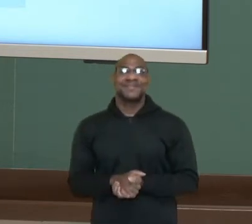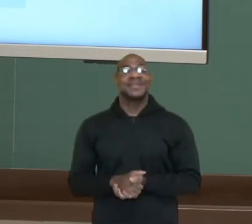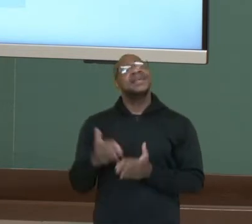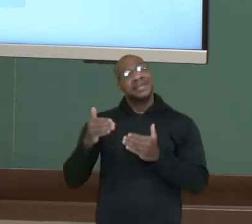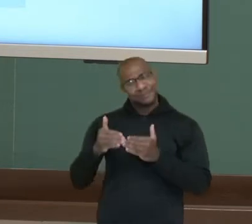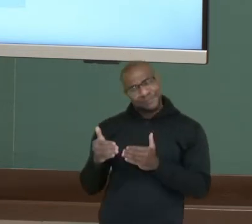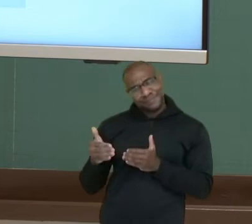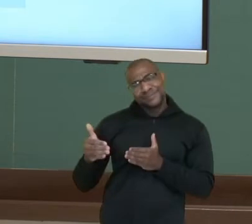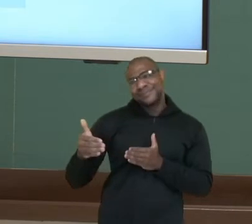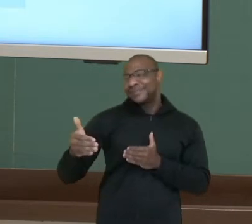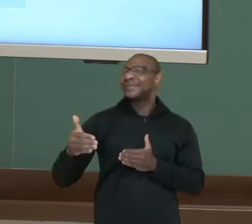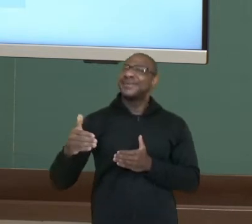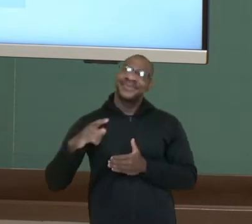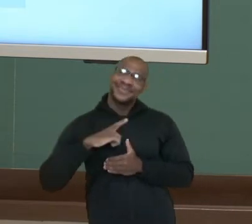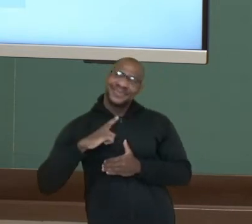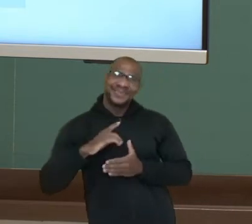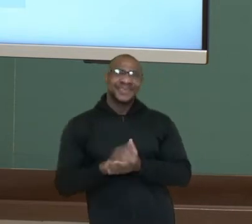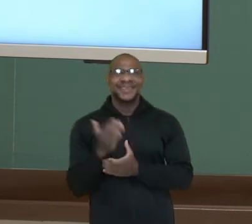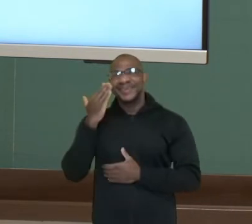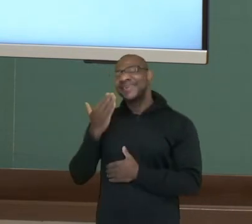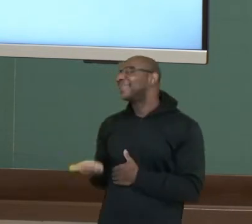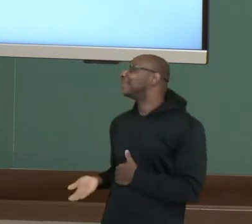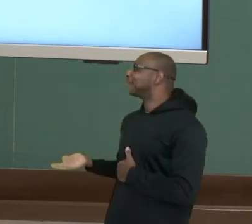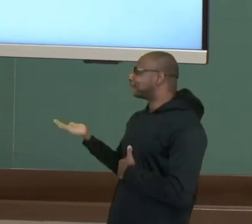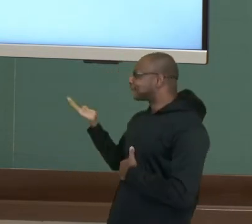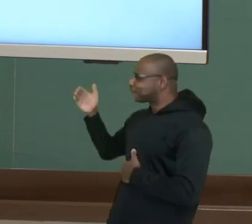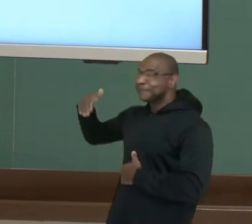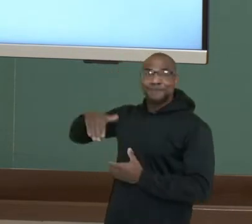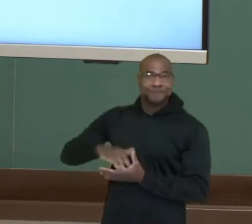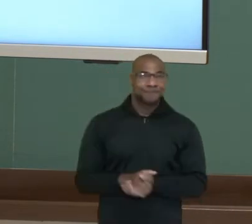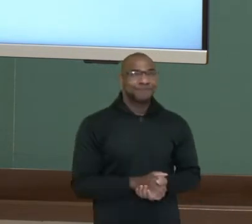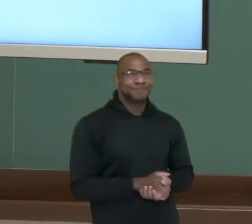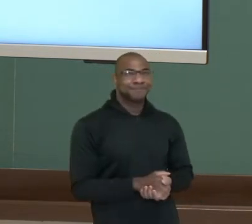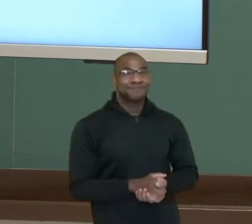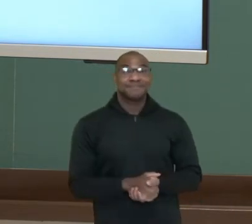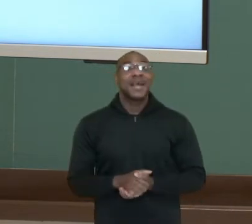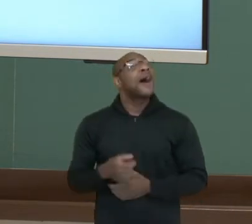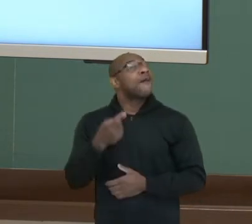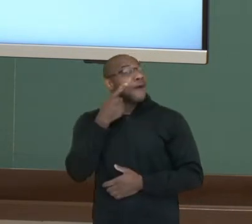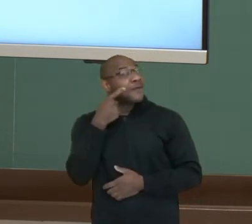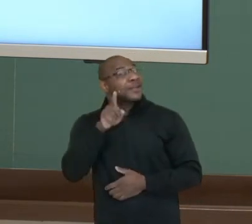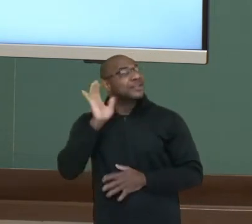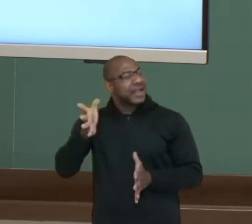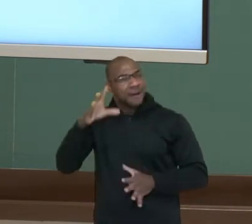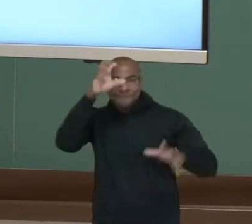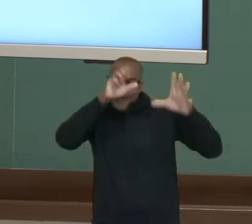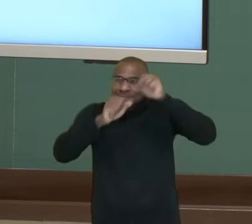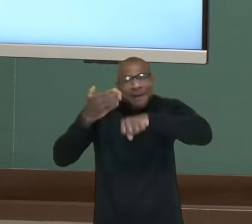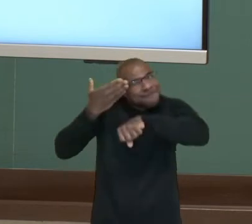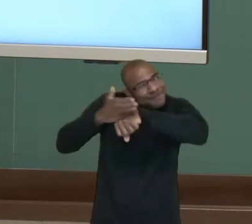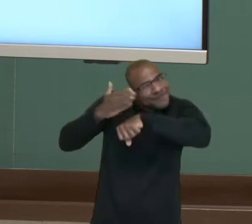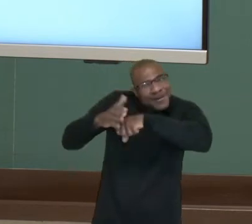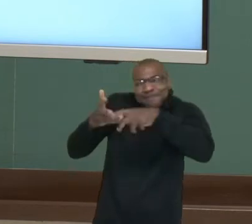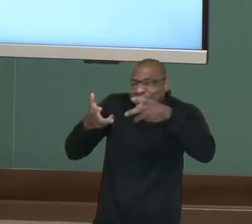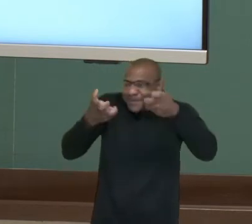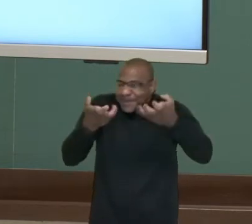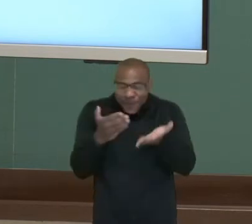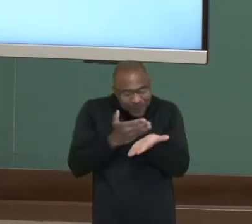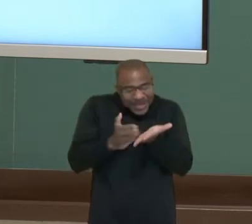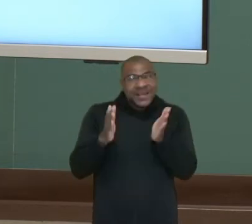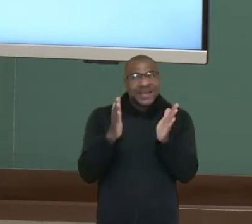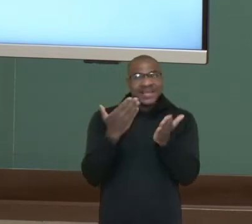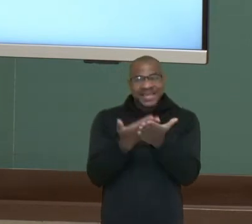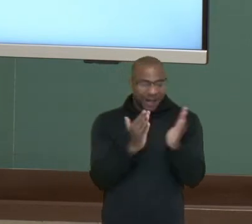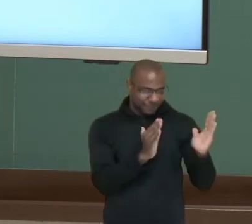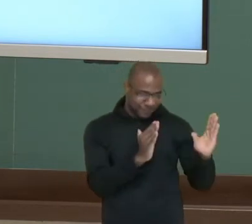que funciona a função, tá? Quero ver se você já pegou o comecinho dessa aula. Vamos ver